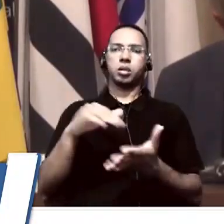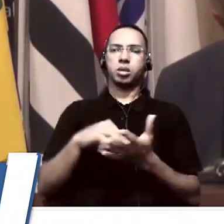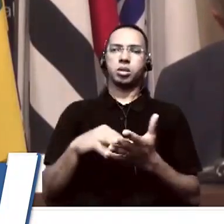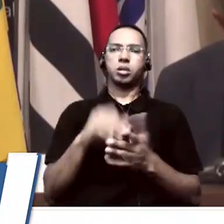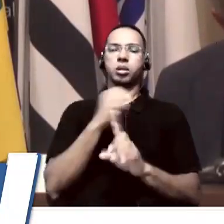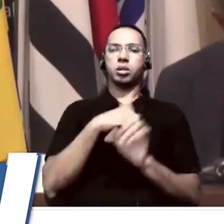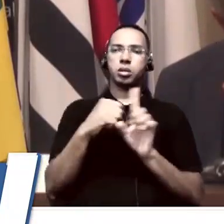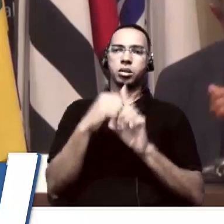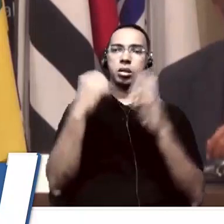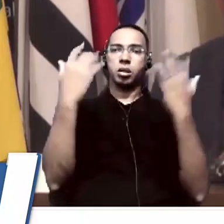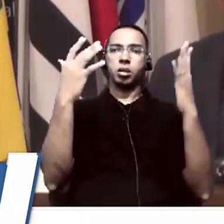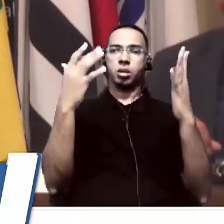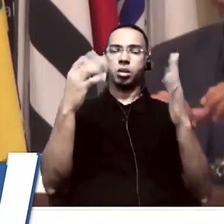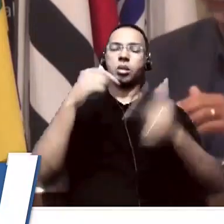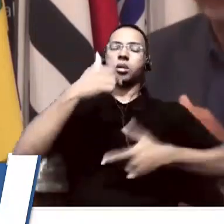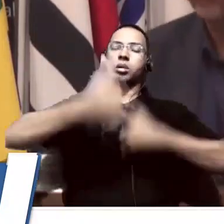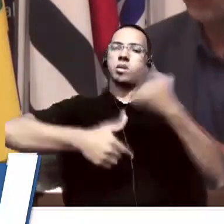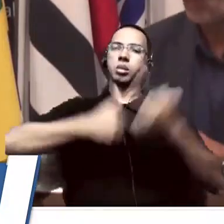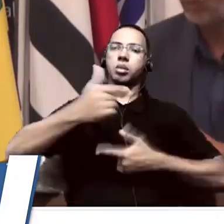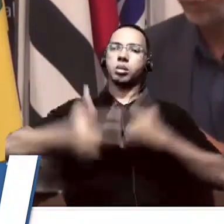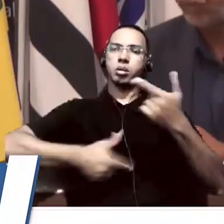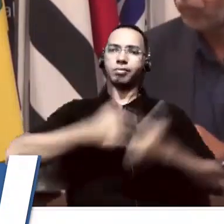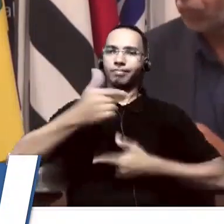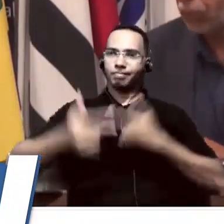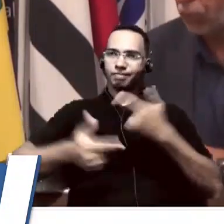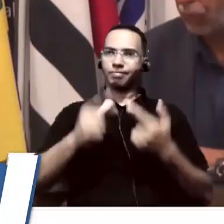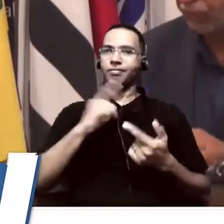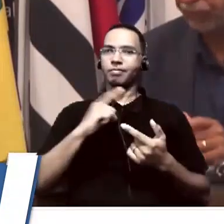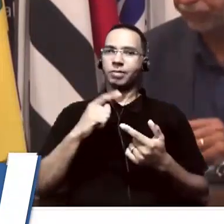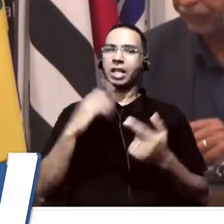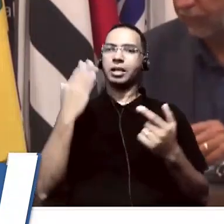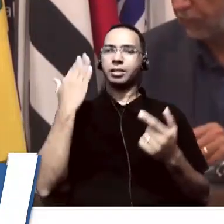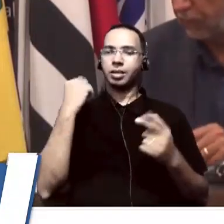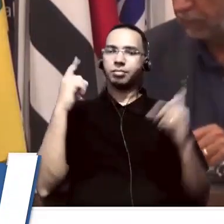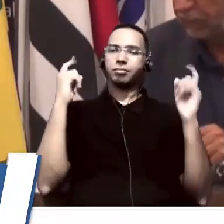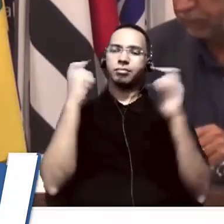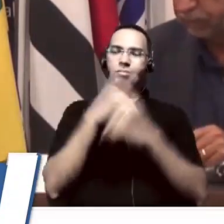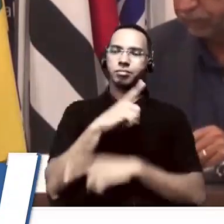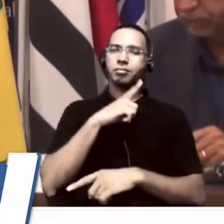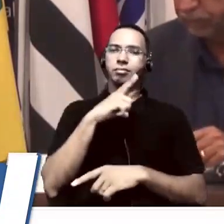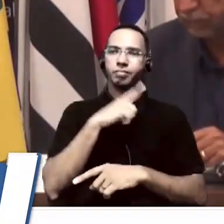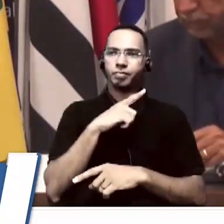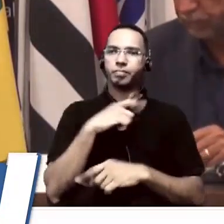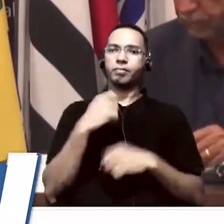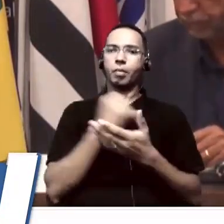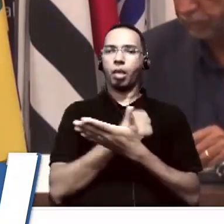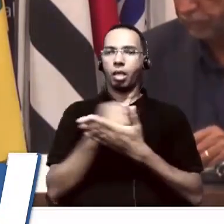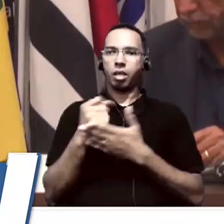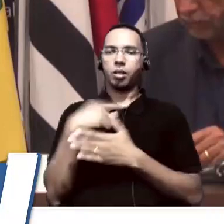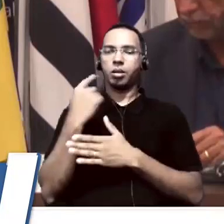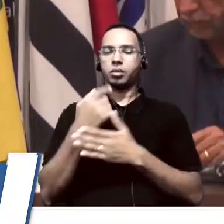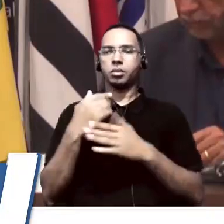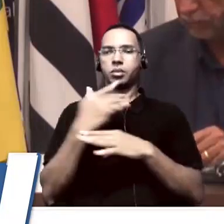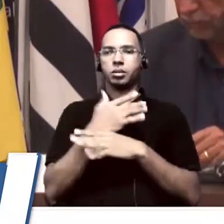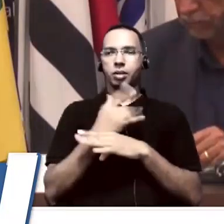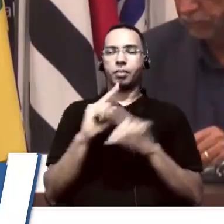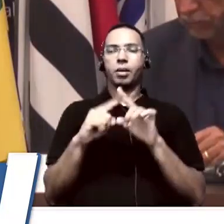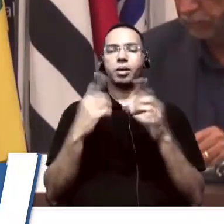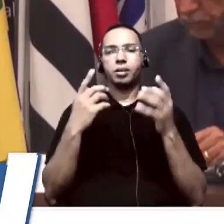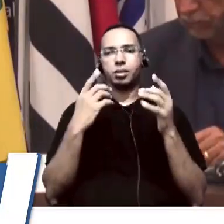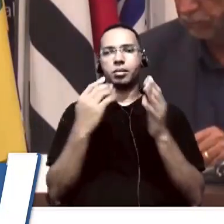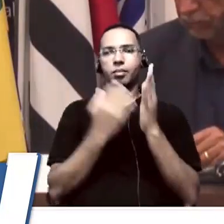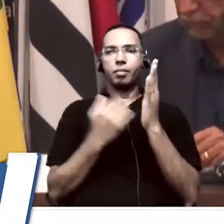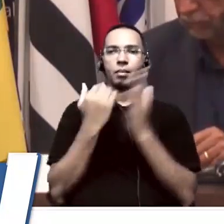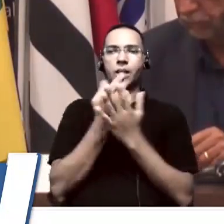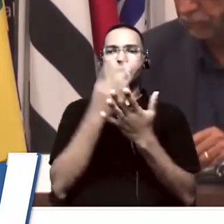parabéns a eles pelo trabalho que eles vêm fazendo, mesmo com a dificuldade que a gente sabe que temos passado na nossa cidade. Mas a gente quer mais coisas, como